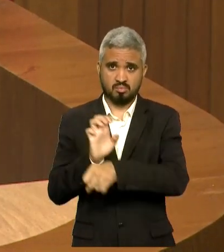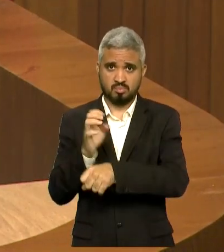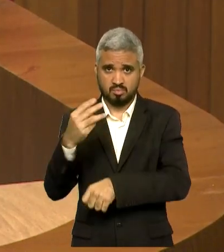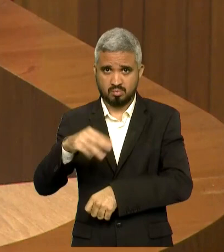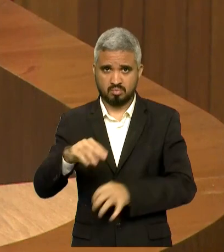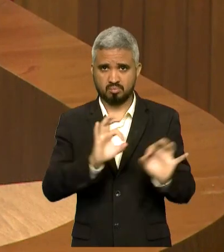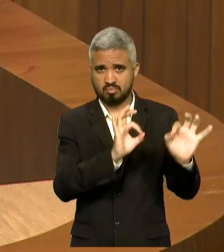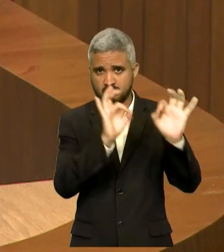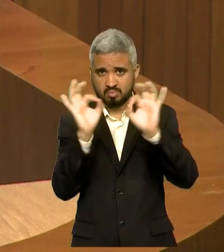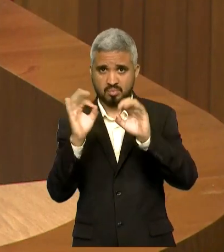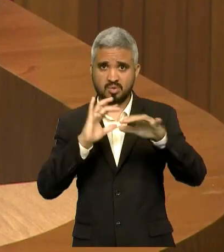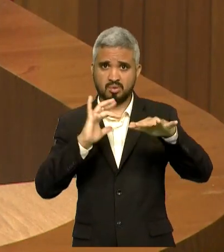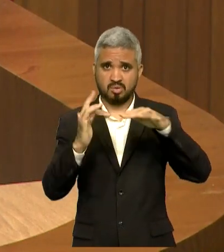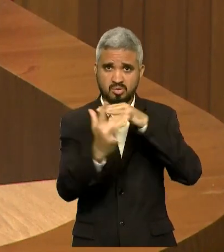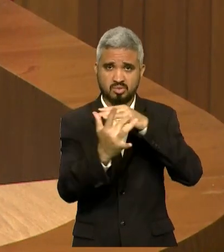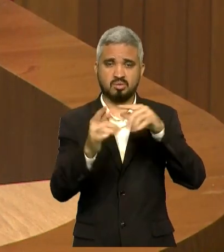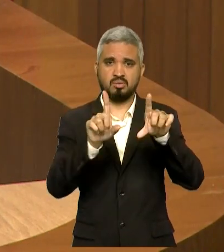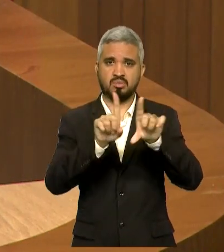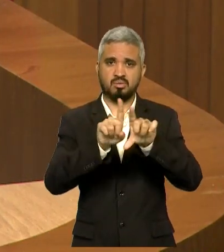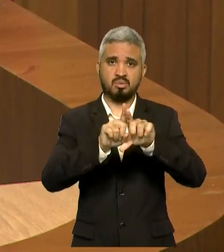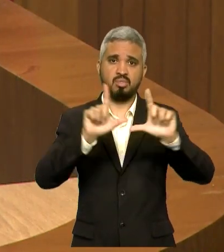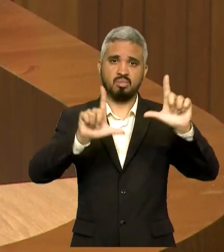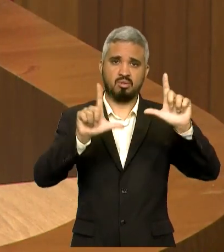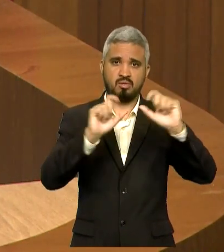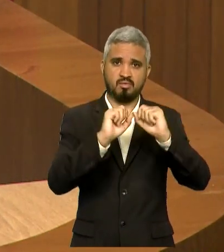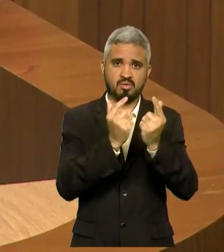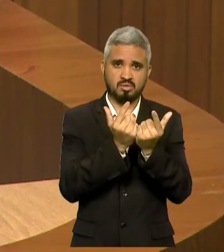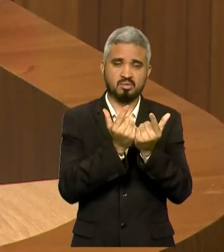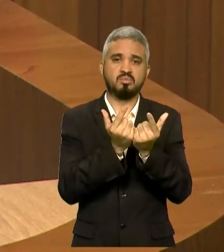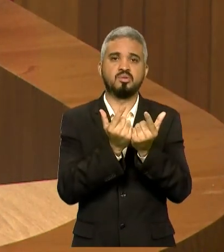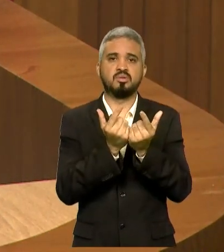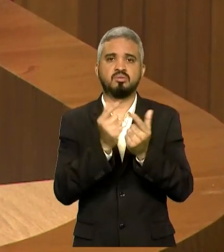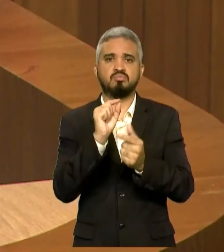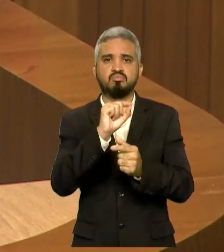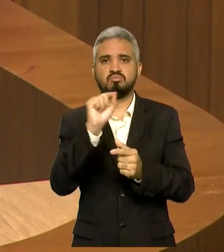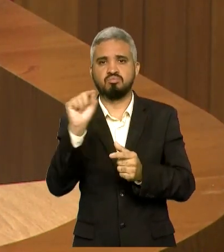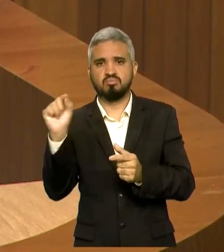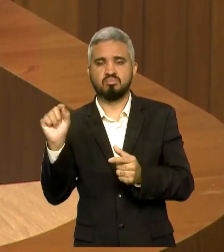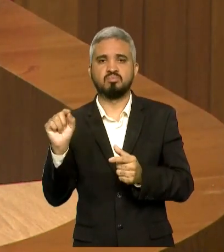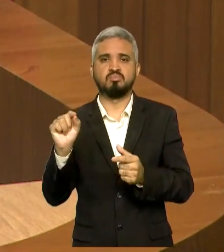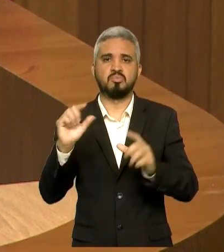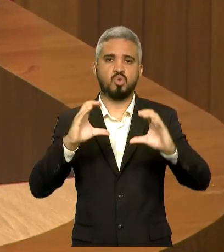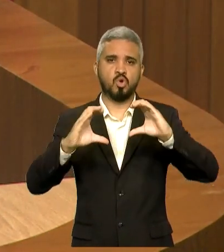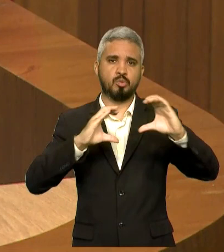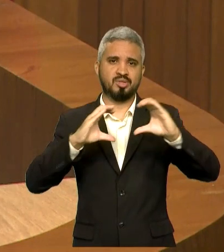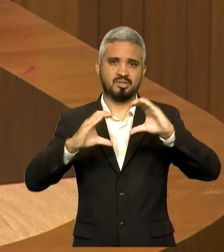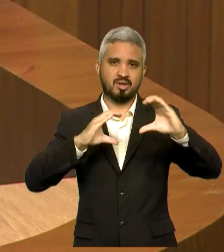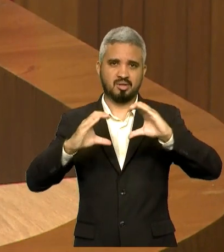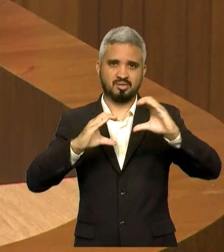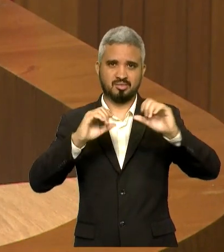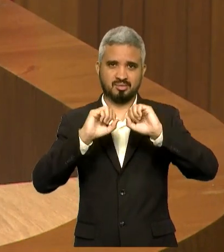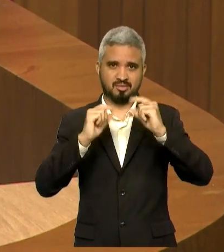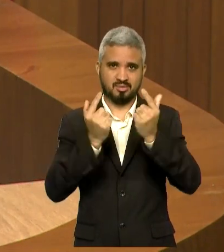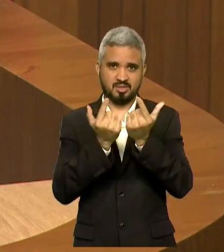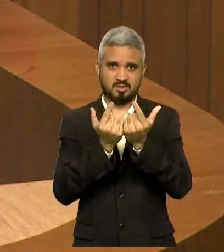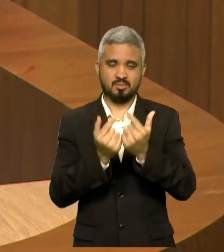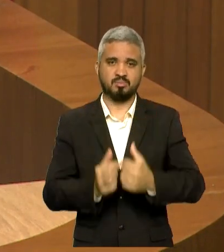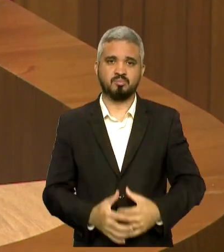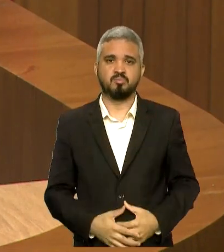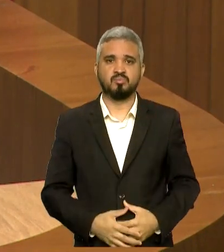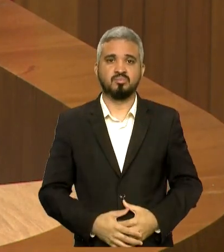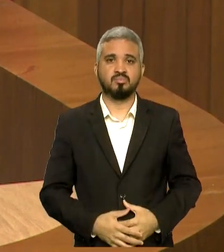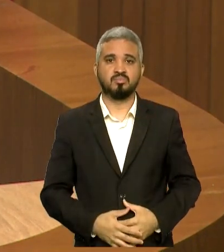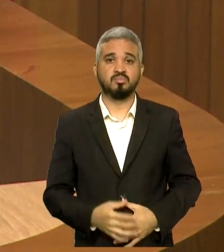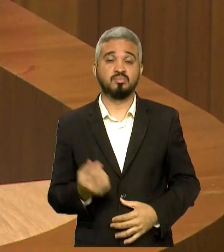sociais, pela TV Assembleia e pelos demais canais de comunicação da casa. Eu retorno à esplenária com muita